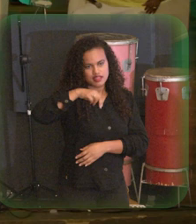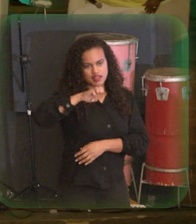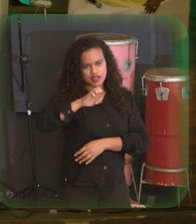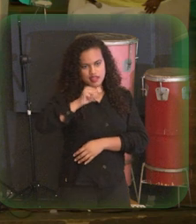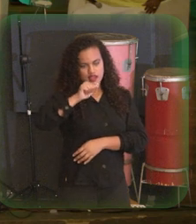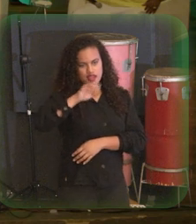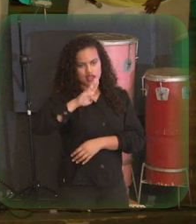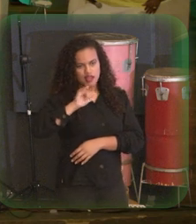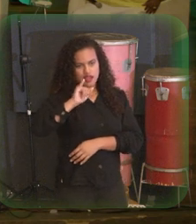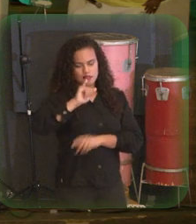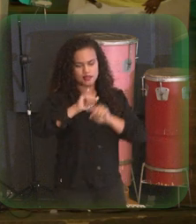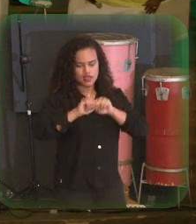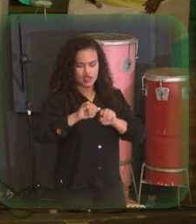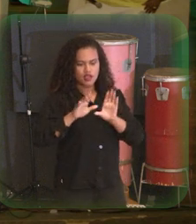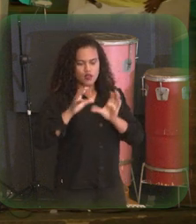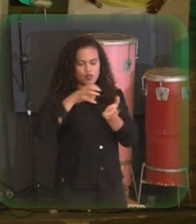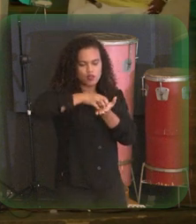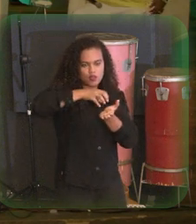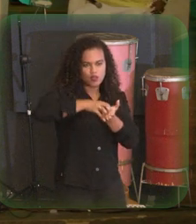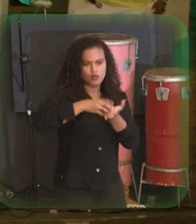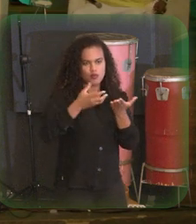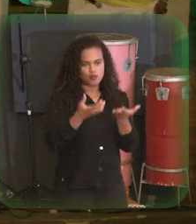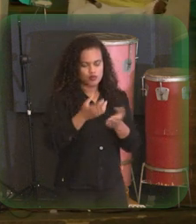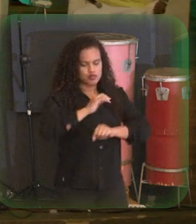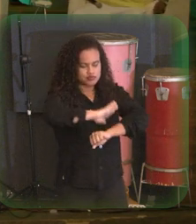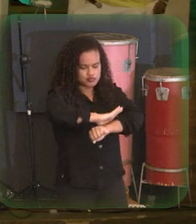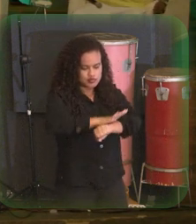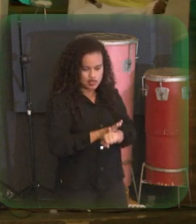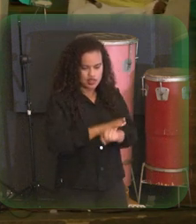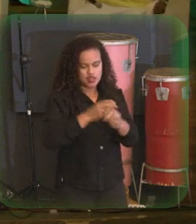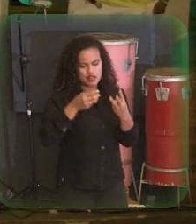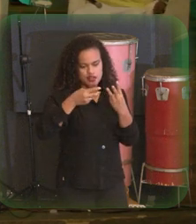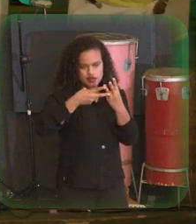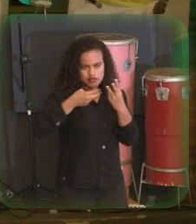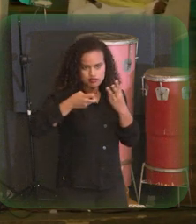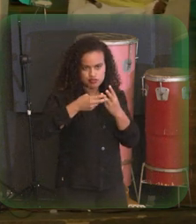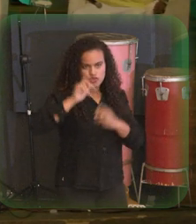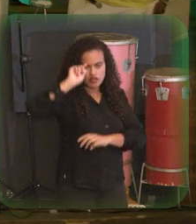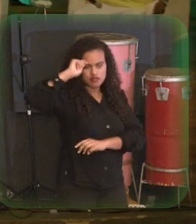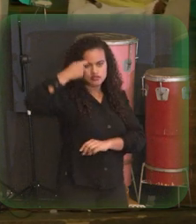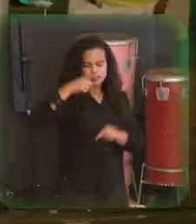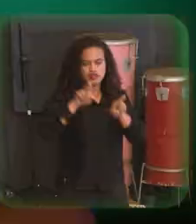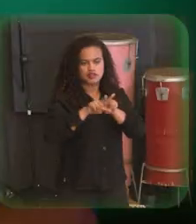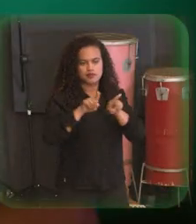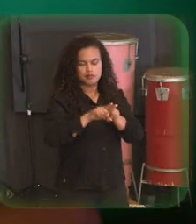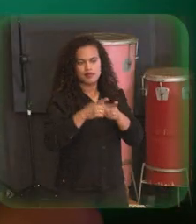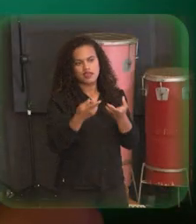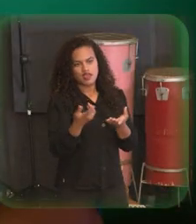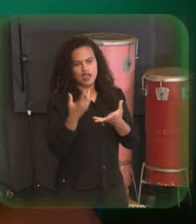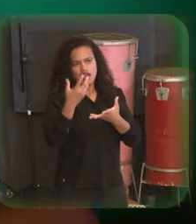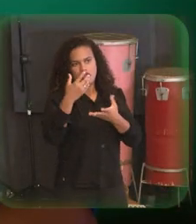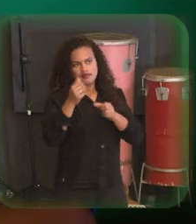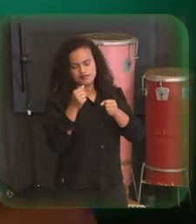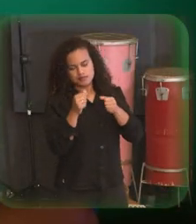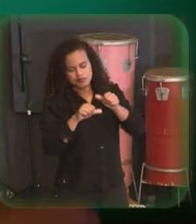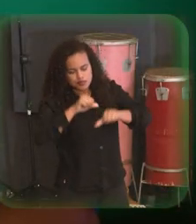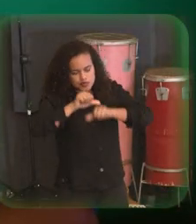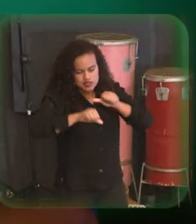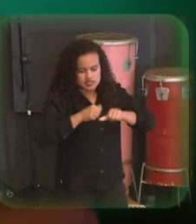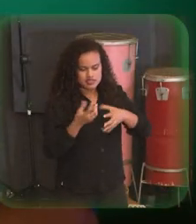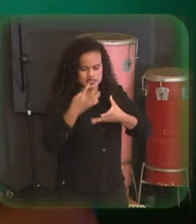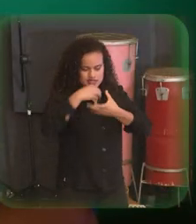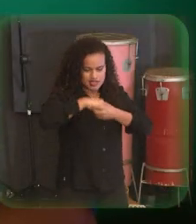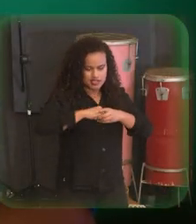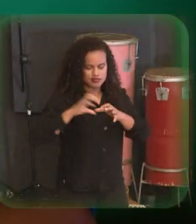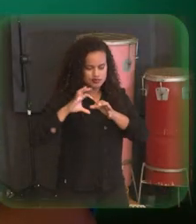estudos afro-brasileiros e indígenas, que tiveram diversas ações no contexto de pandemia, se reinventaram para não deixar de que